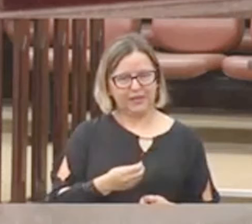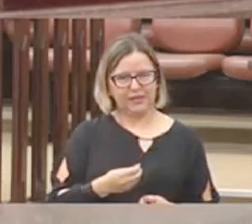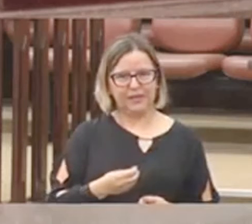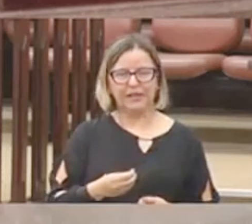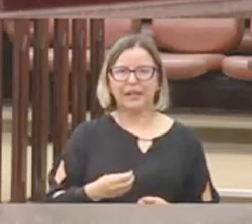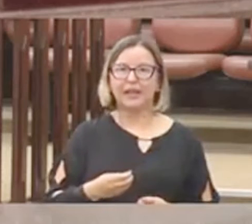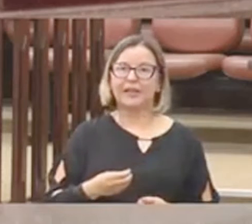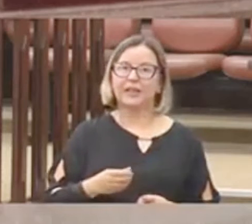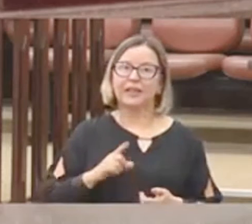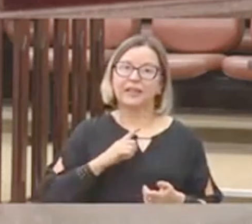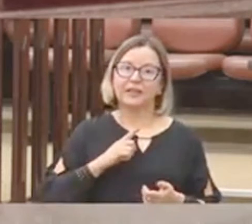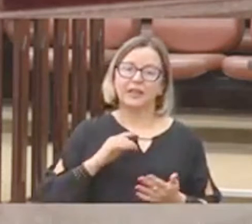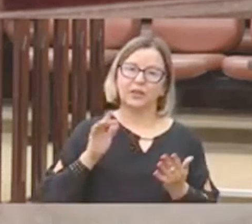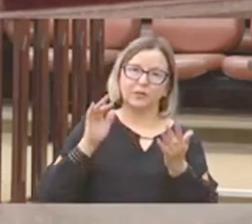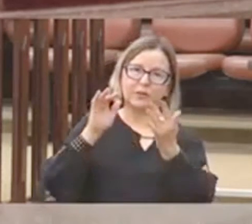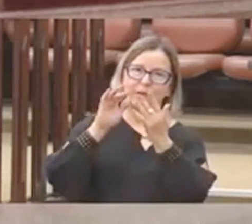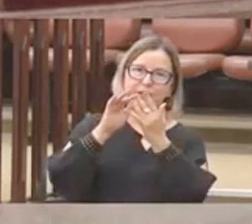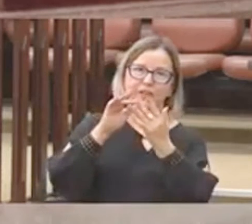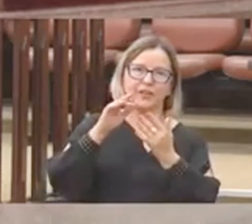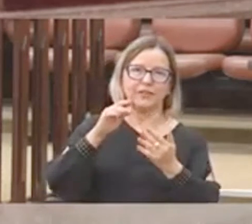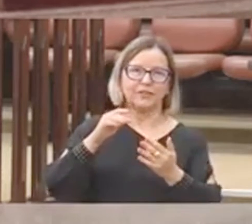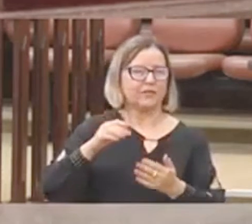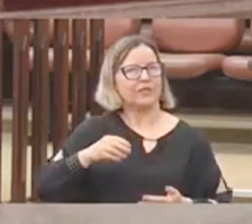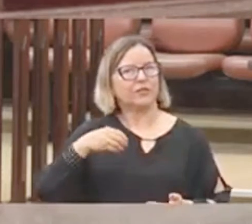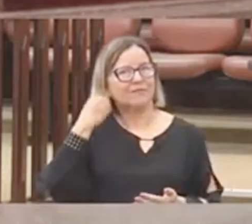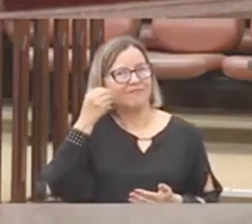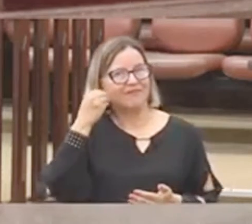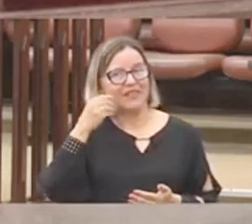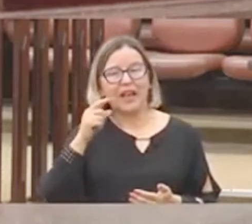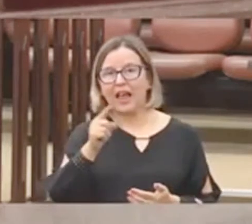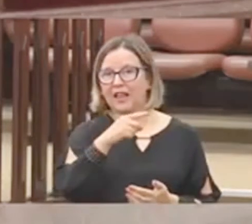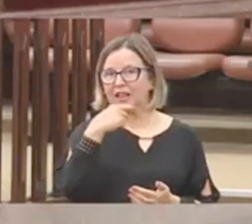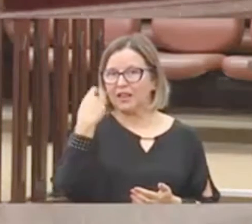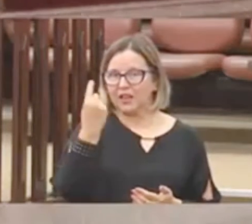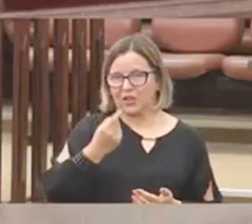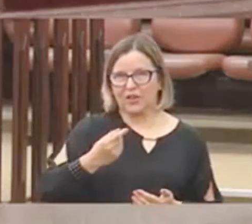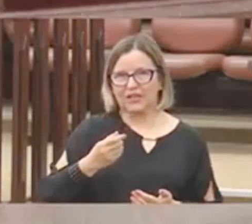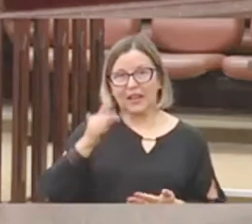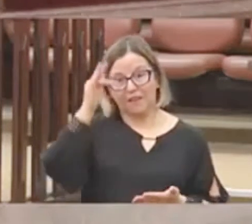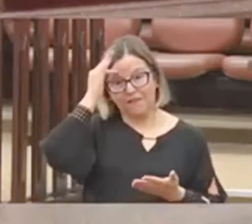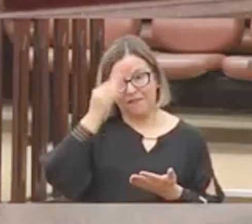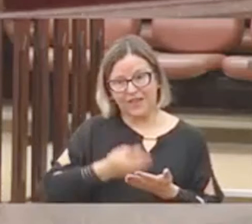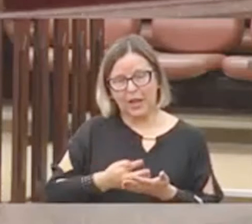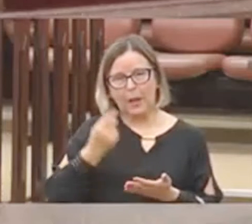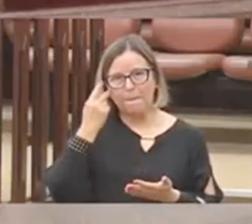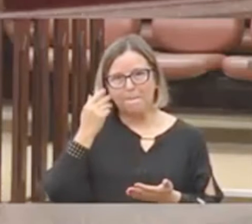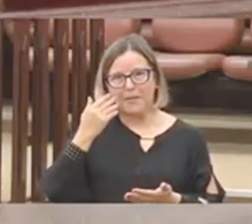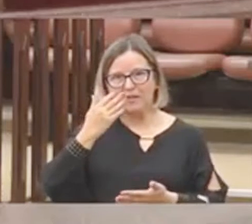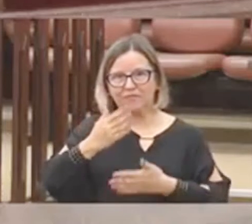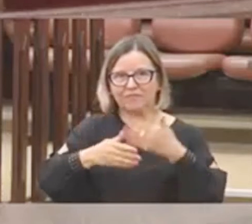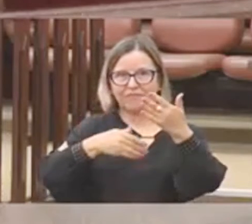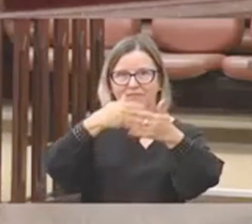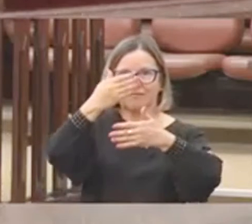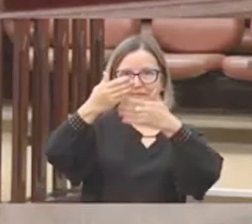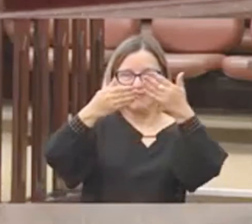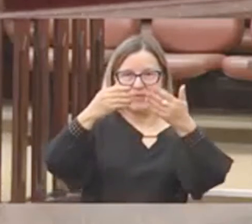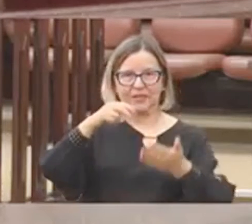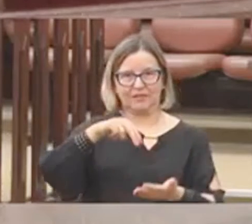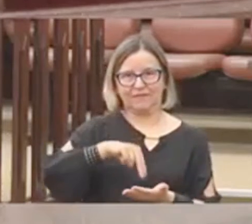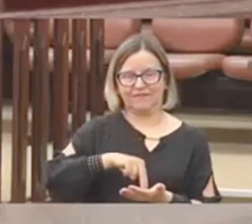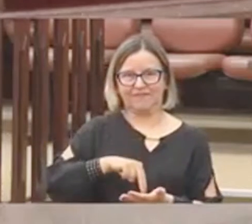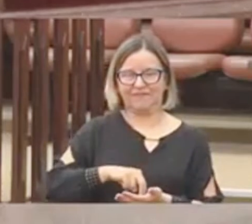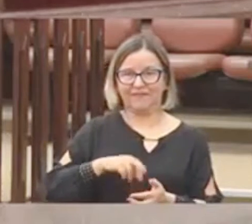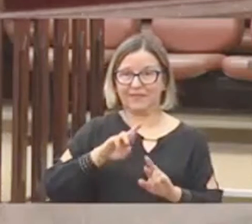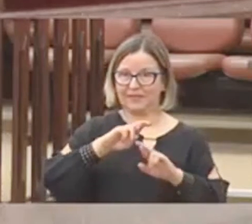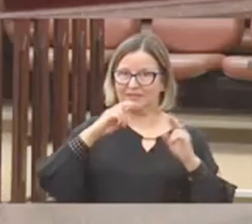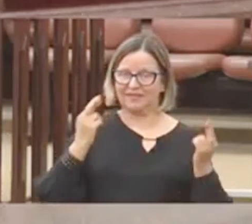fé para que cresçamos em perseverança. O teste de nossa fé prova que realmente